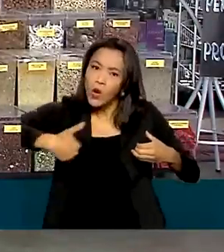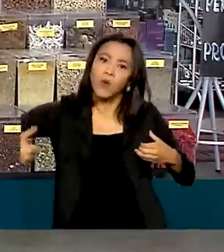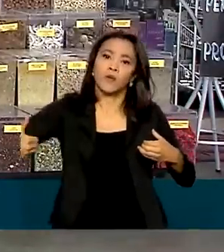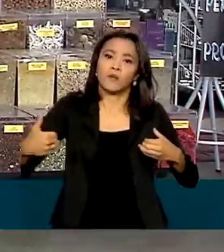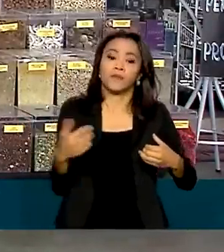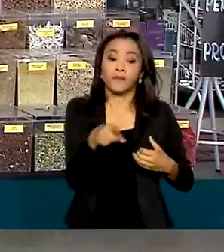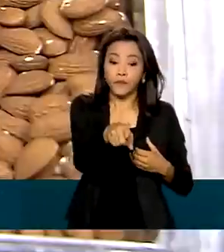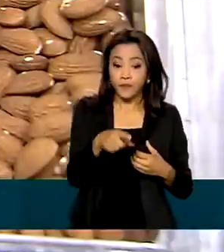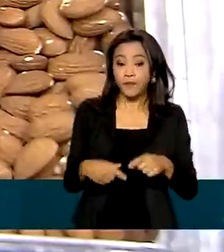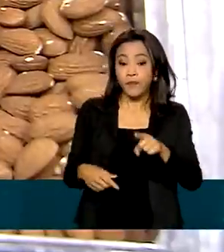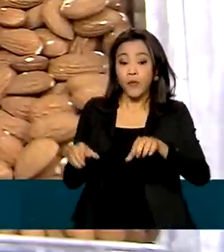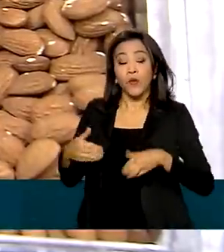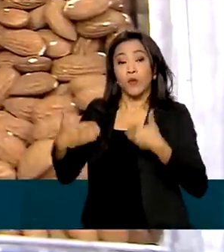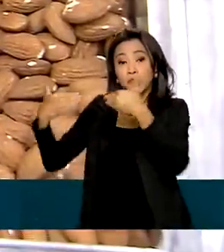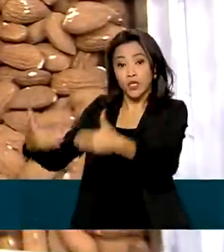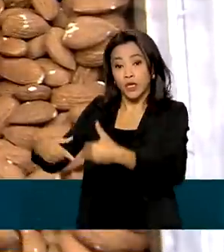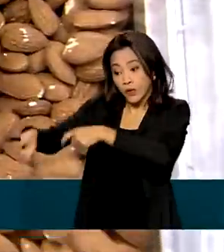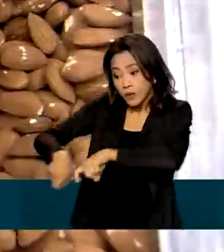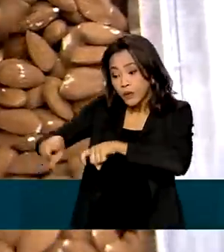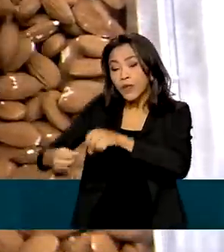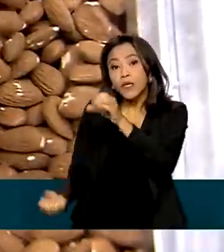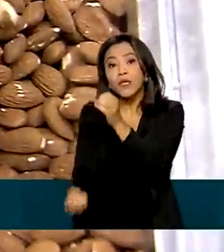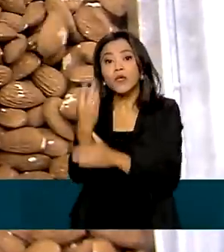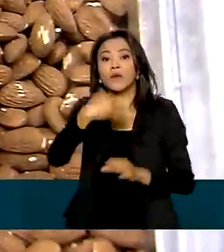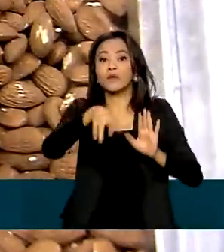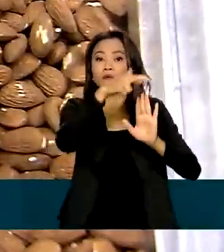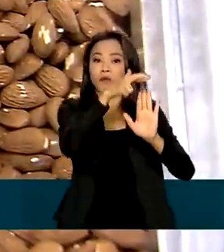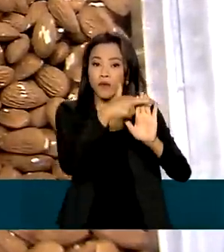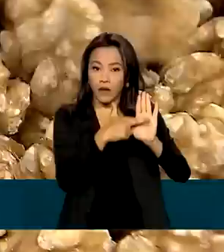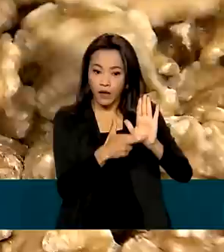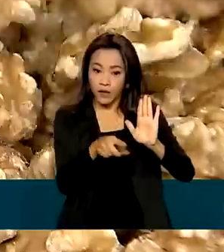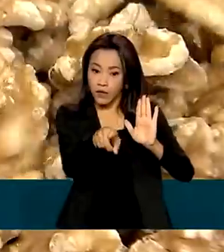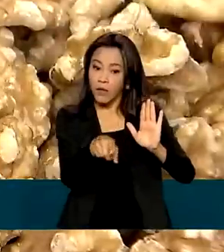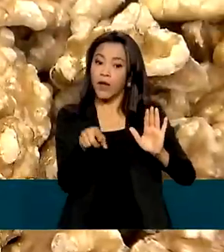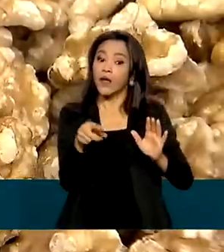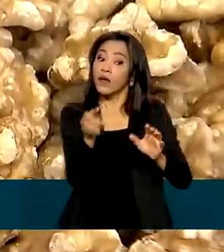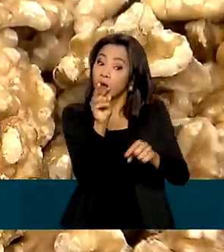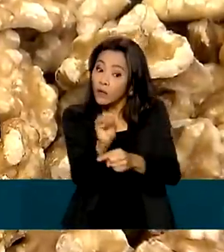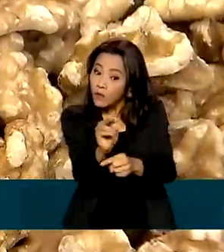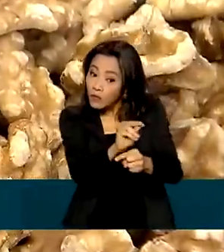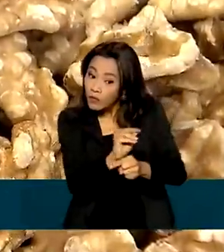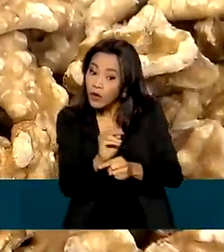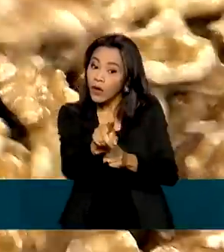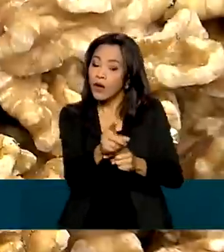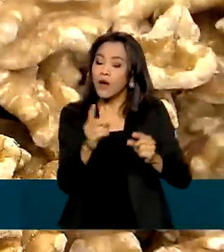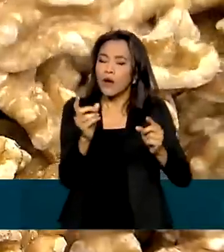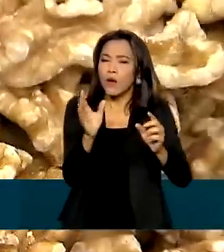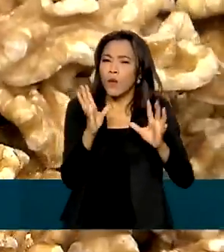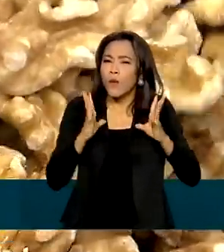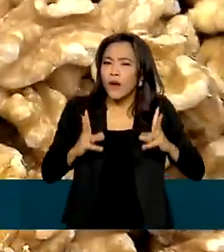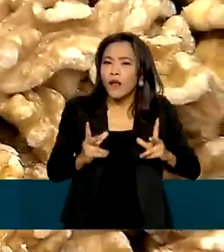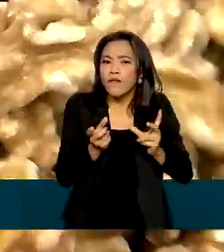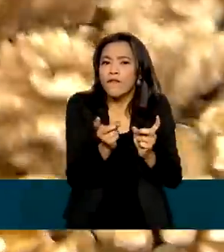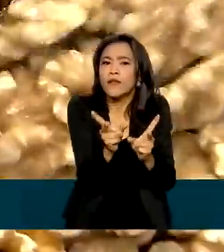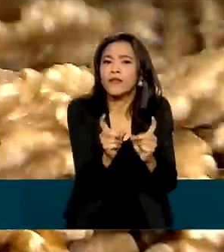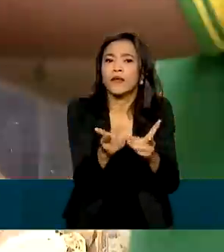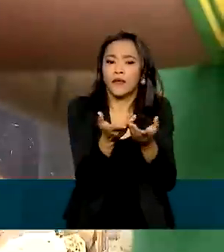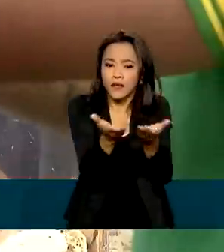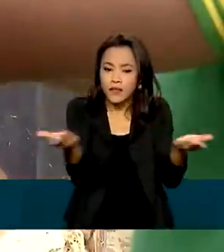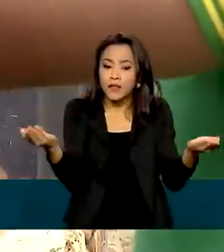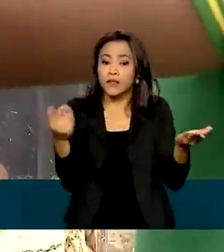e Abastecimento criou um regulamento que define os requisitos de qualidade para a venda de amêndoas,